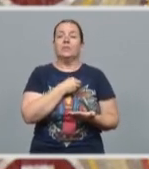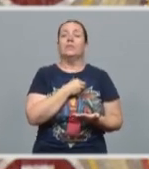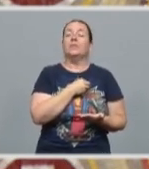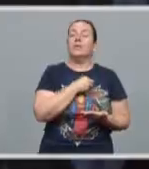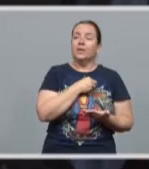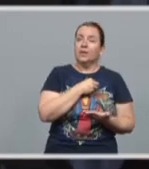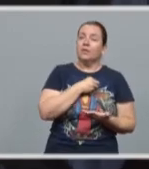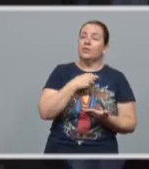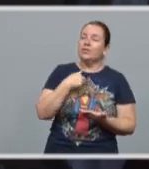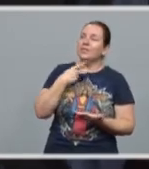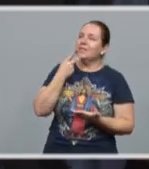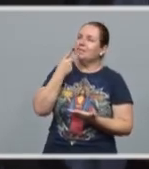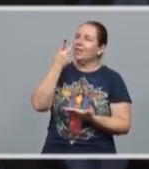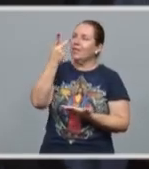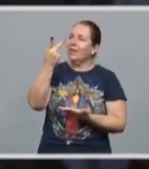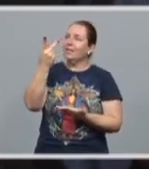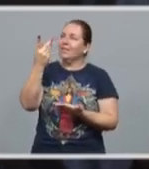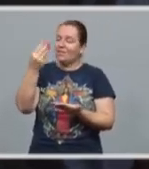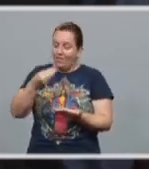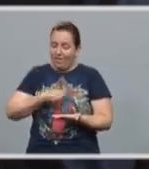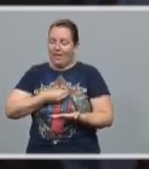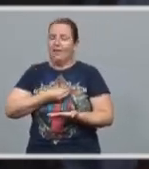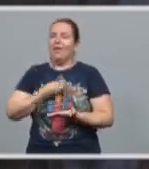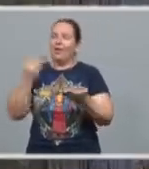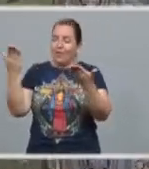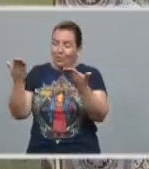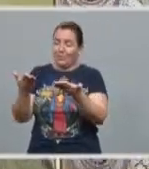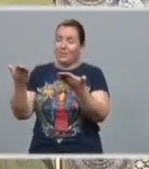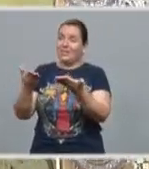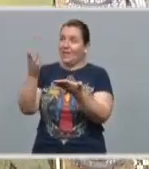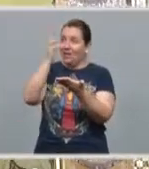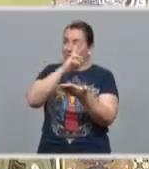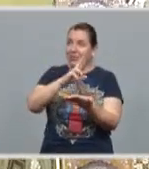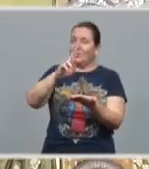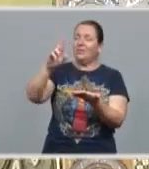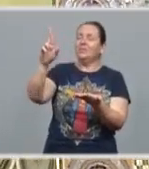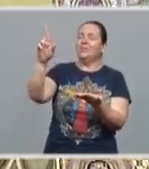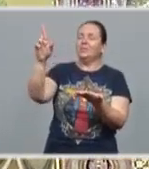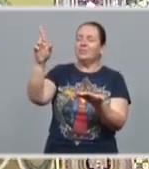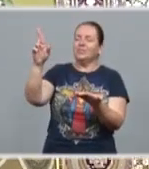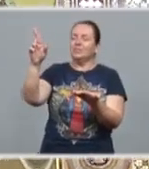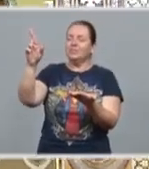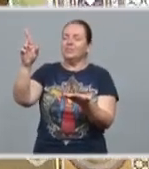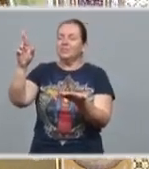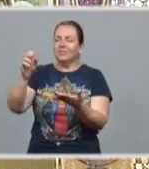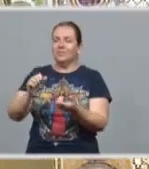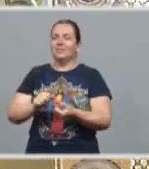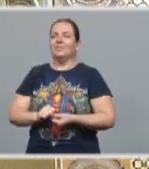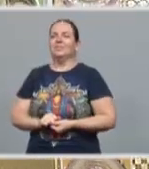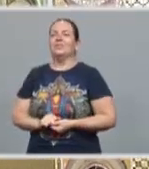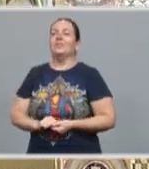pecados. Eu disse, eis que veio o Senhor,